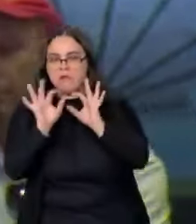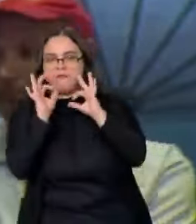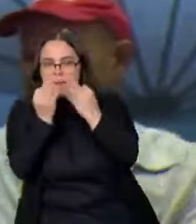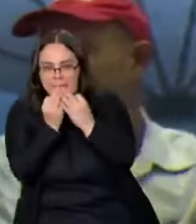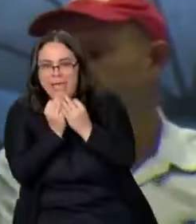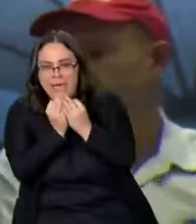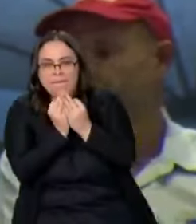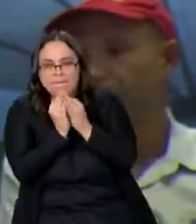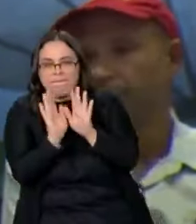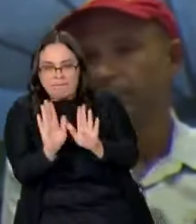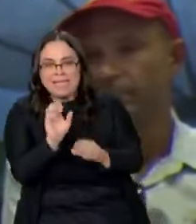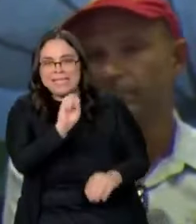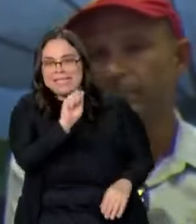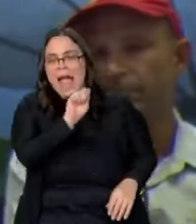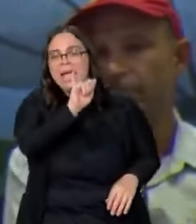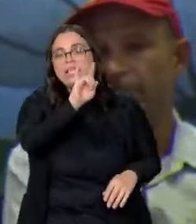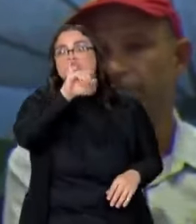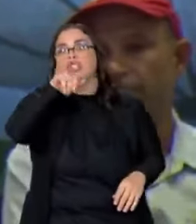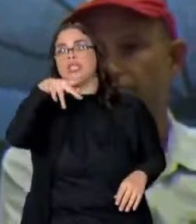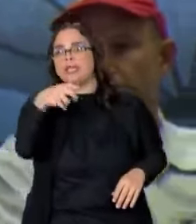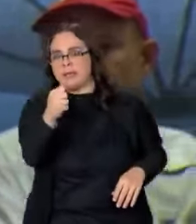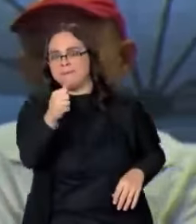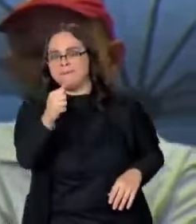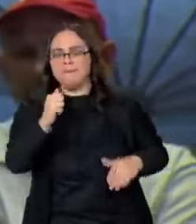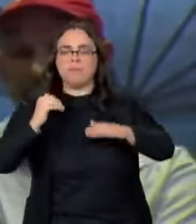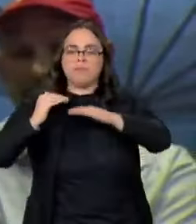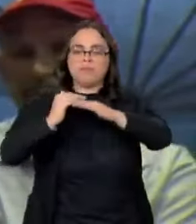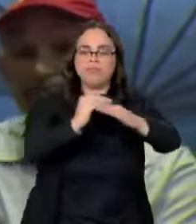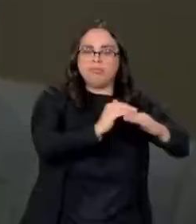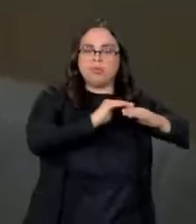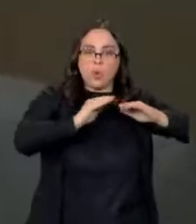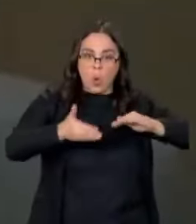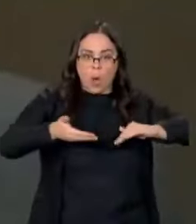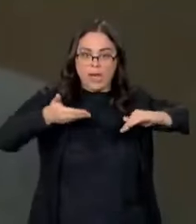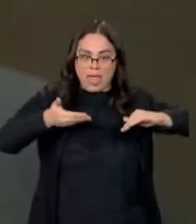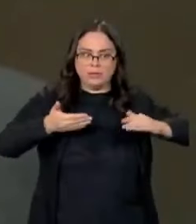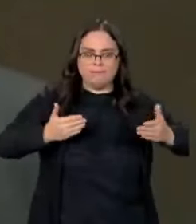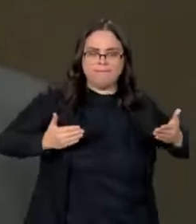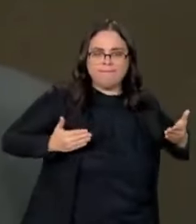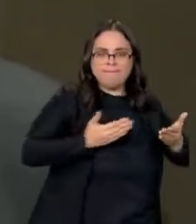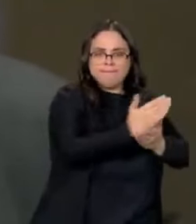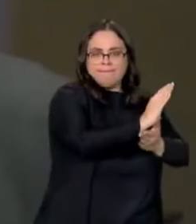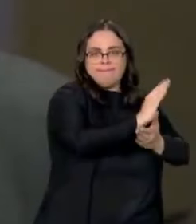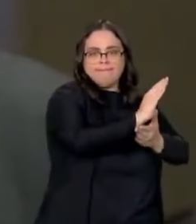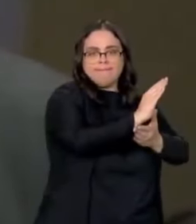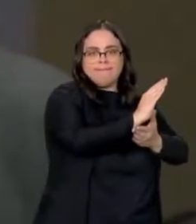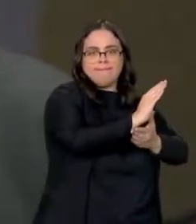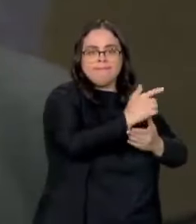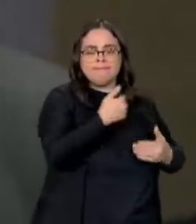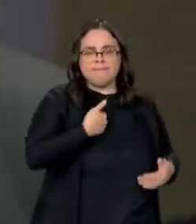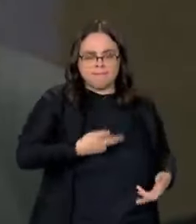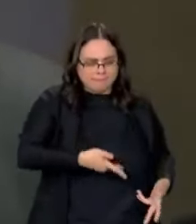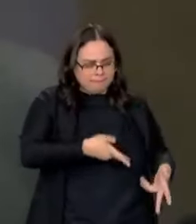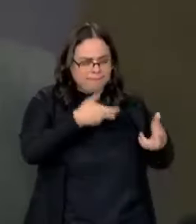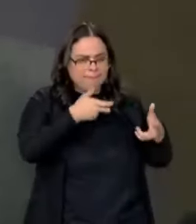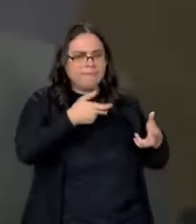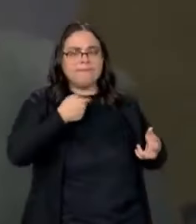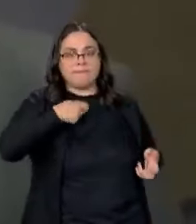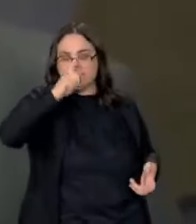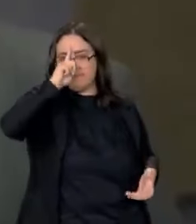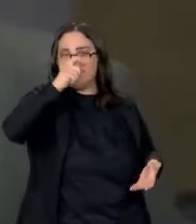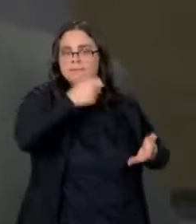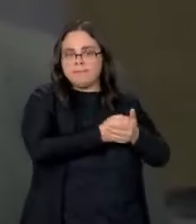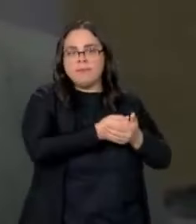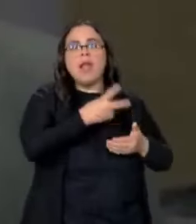família. Quase que por unanimidade o Congresso Nacional aprovou aquilo. E eu tomei a decisão que